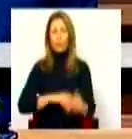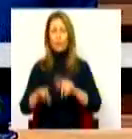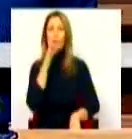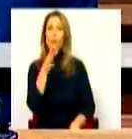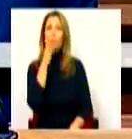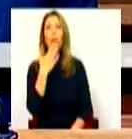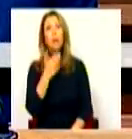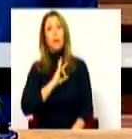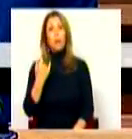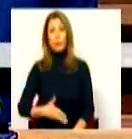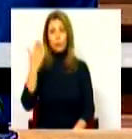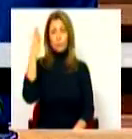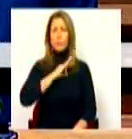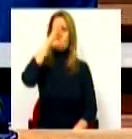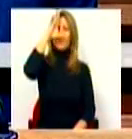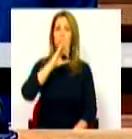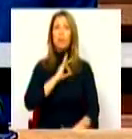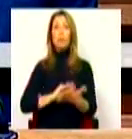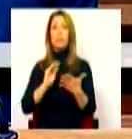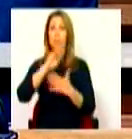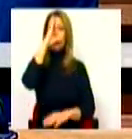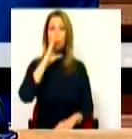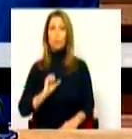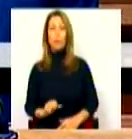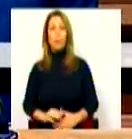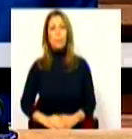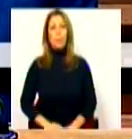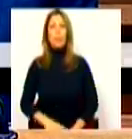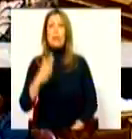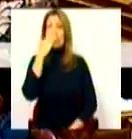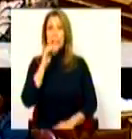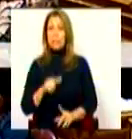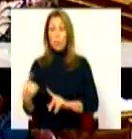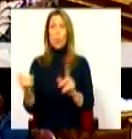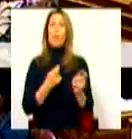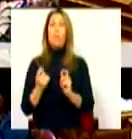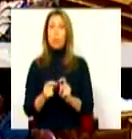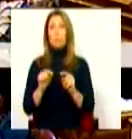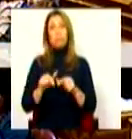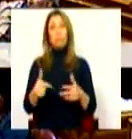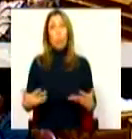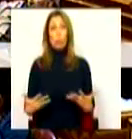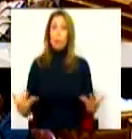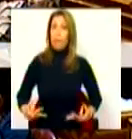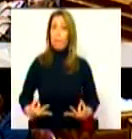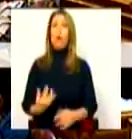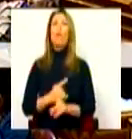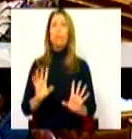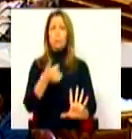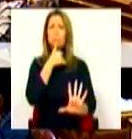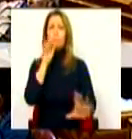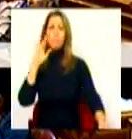Obrigado, Sr. Presidente, Sr. Ministro, Sr. Secretário de Estado. Se este debate se realiza hoje, é porque foi determinada uma